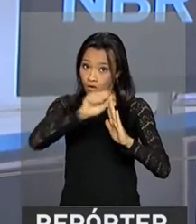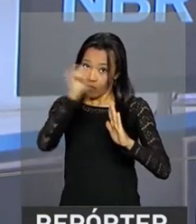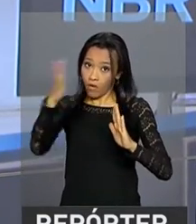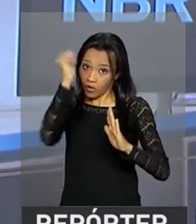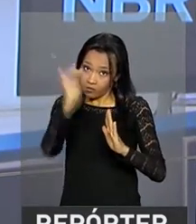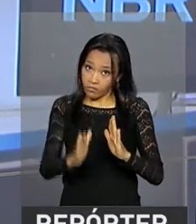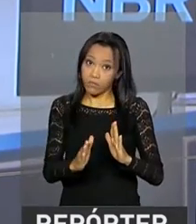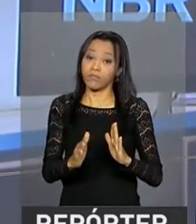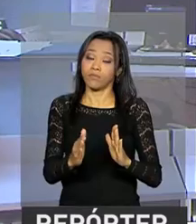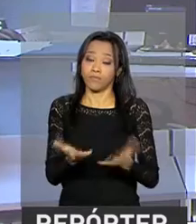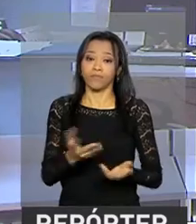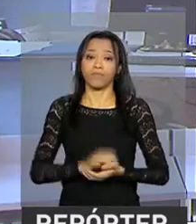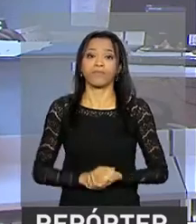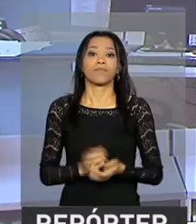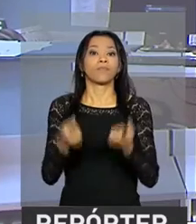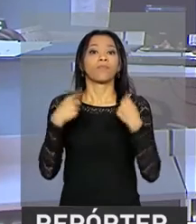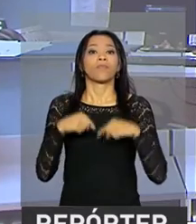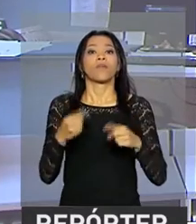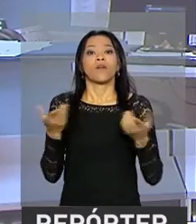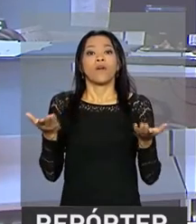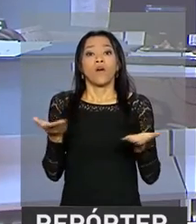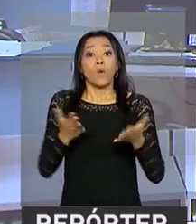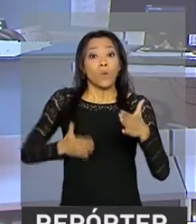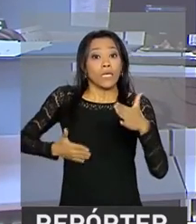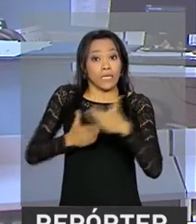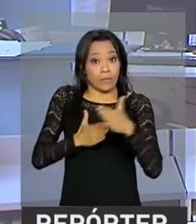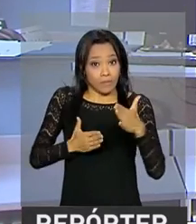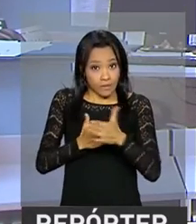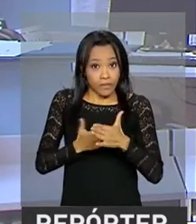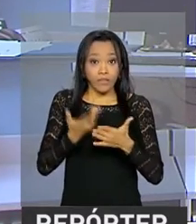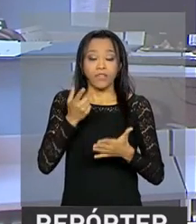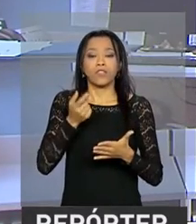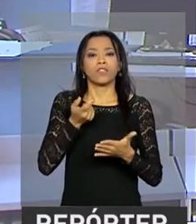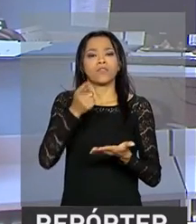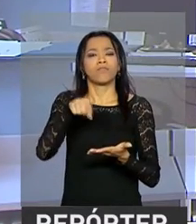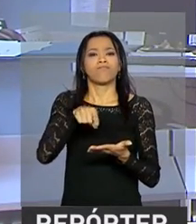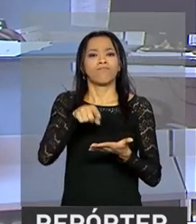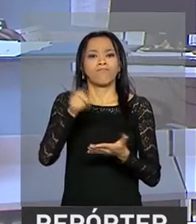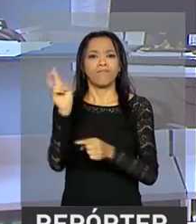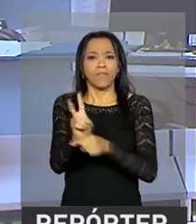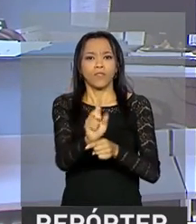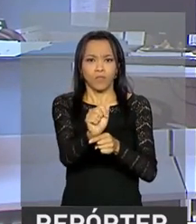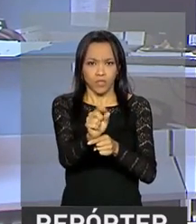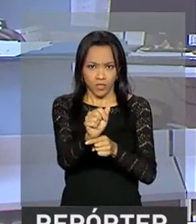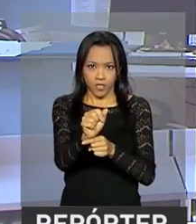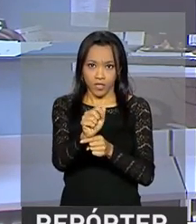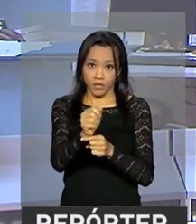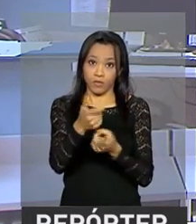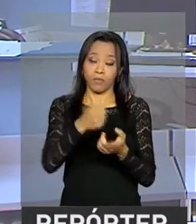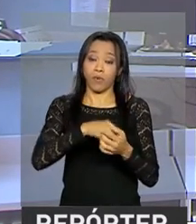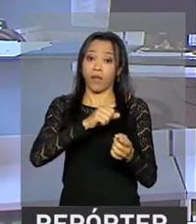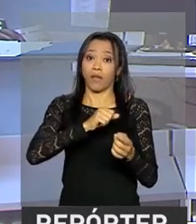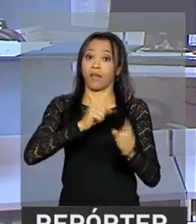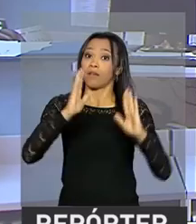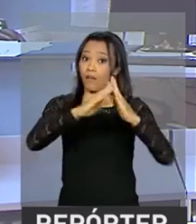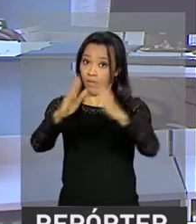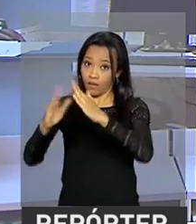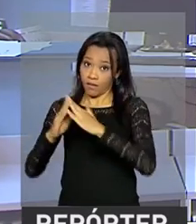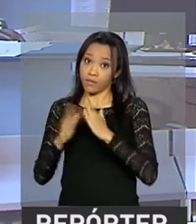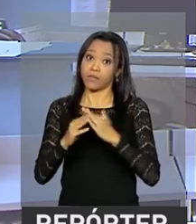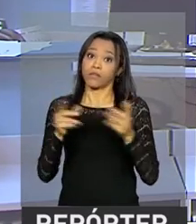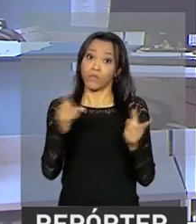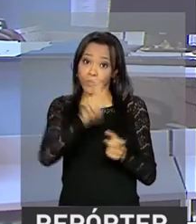no brasil e o limite de financiamento de imóveis com recursos do fgts foi ampliado em todo o